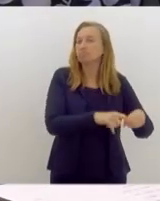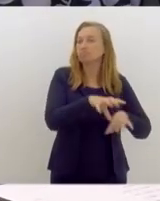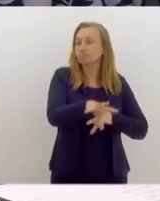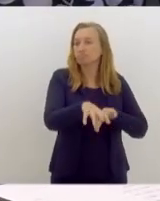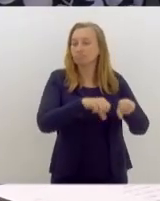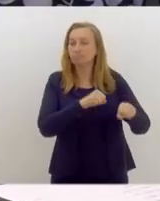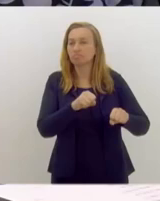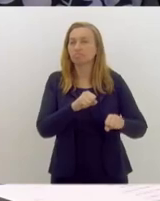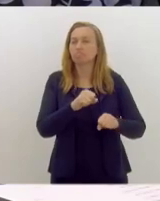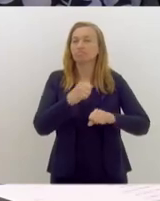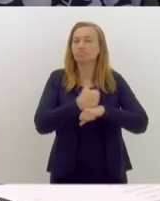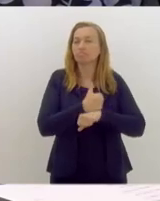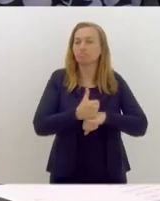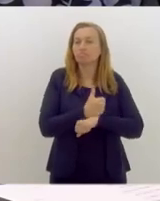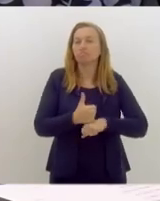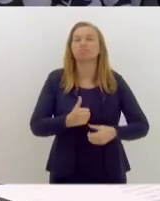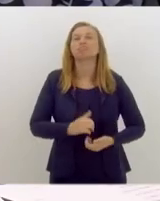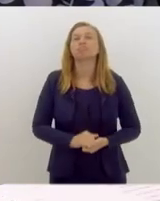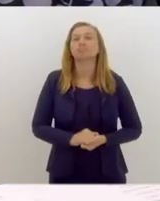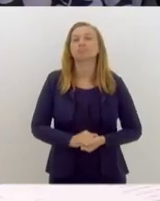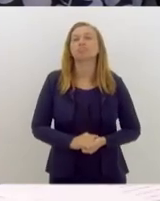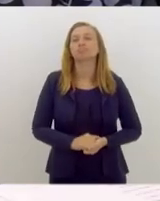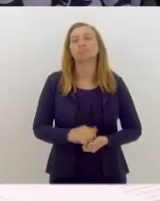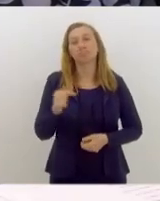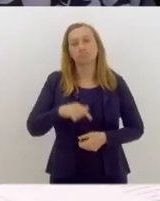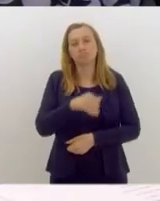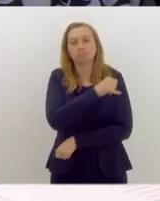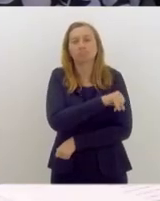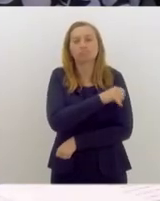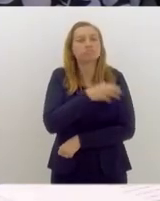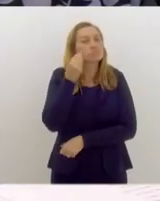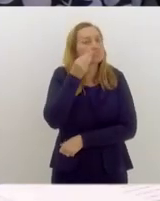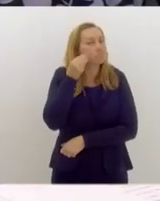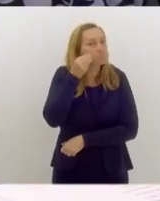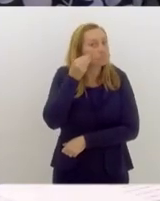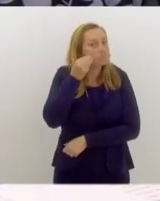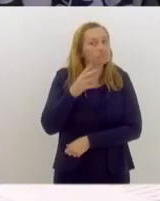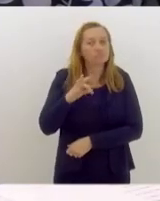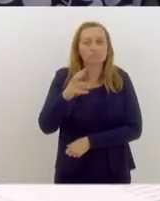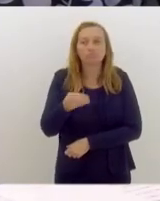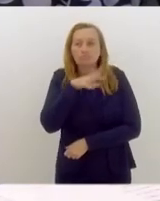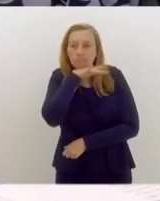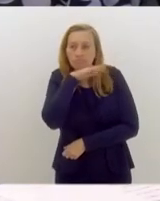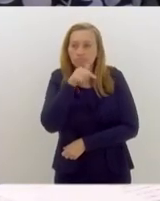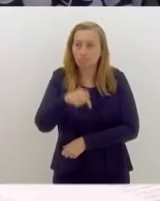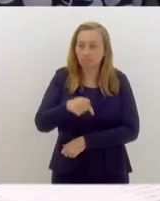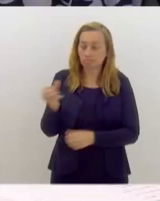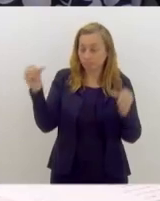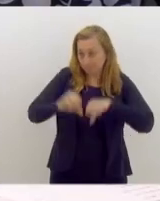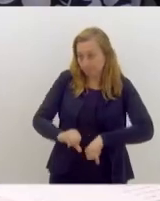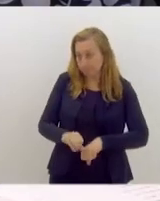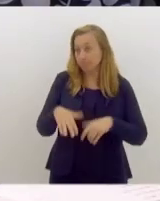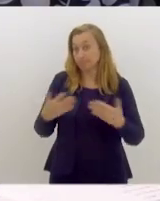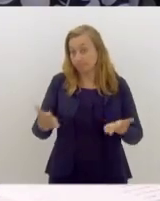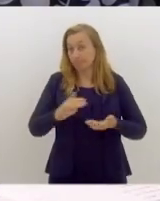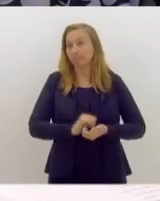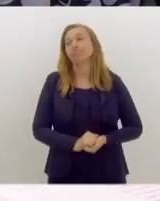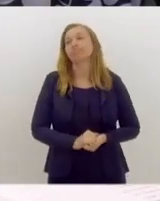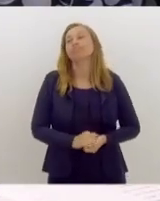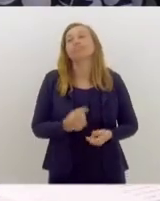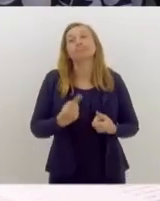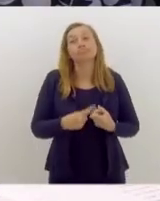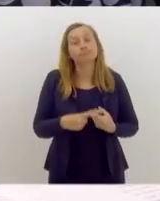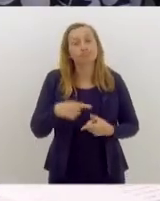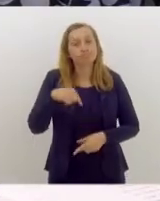formação profissional. E a gente aqui no Rio de Janeiro, a gente tem a experiência de que tudo que é ruim aqui no Rio de Janeiro pode ser pior, né? Porque